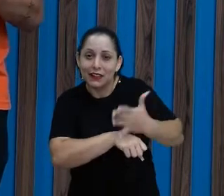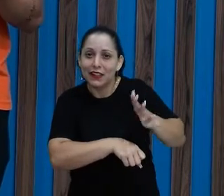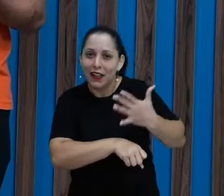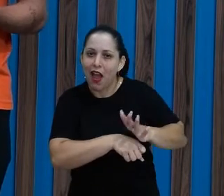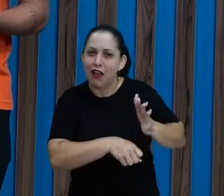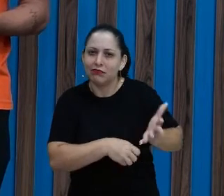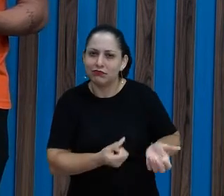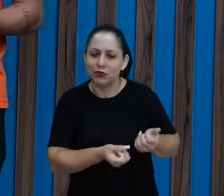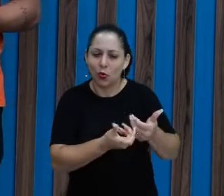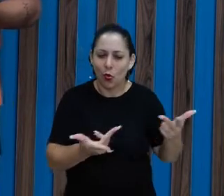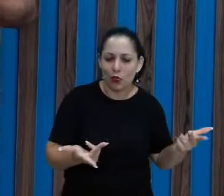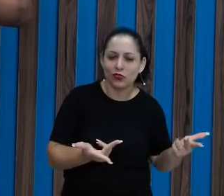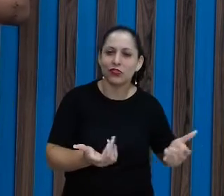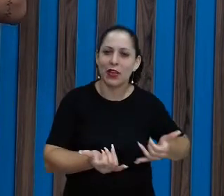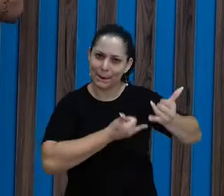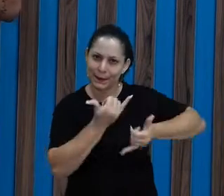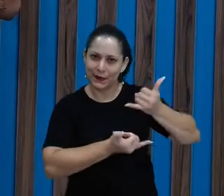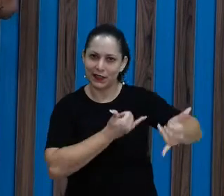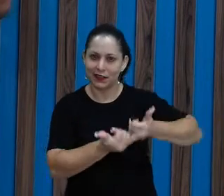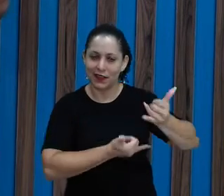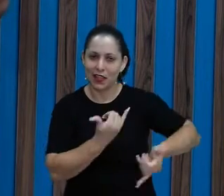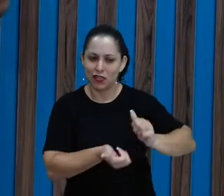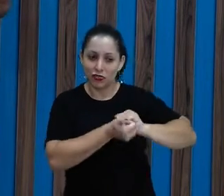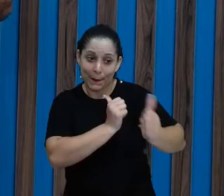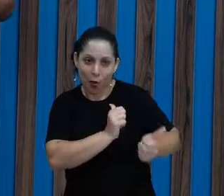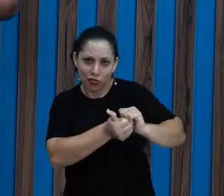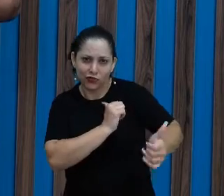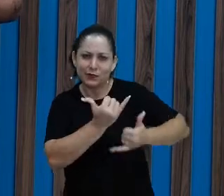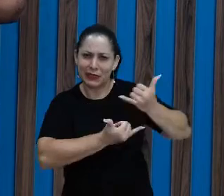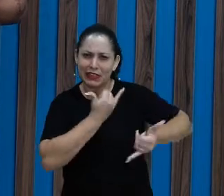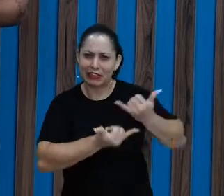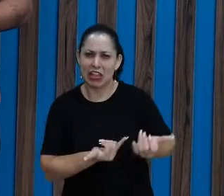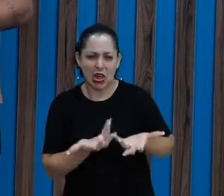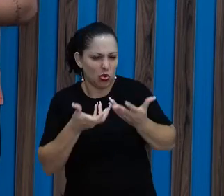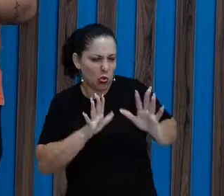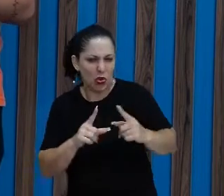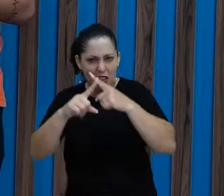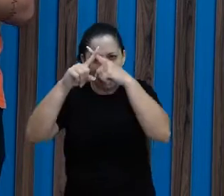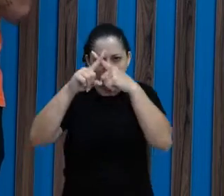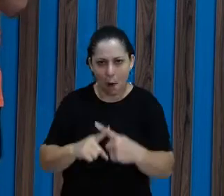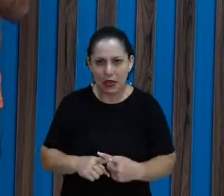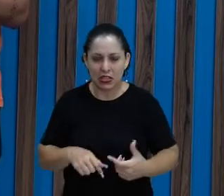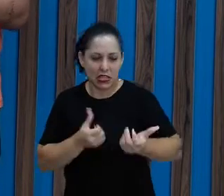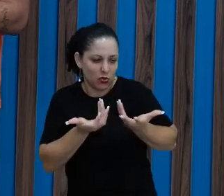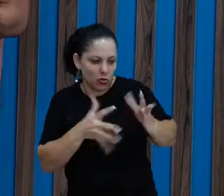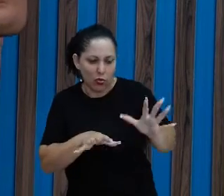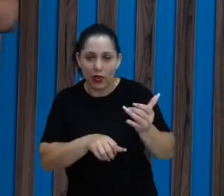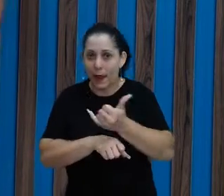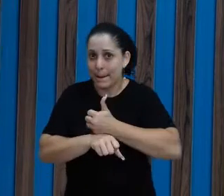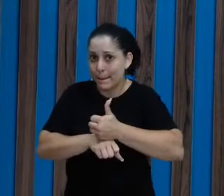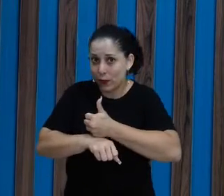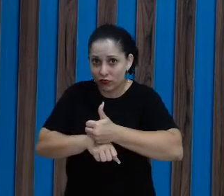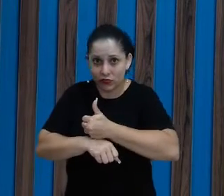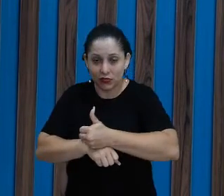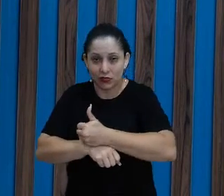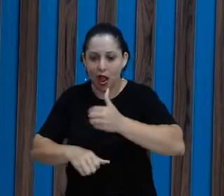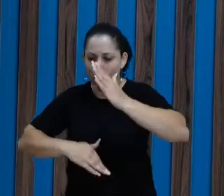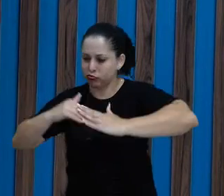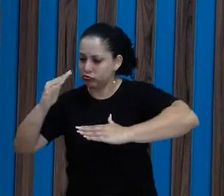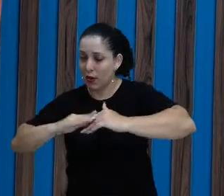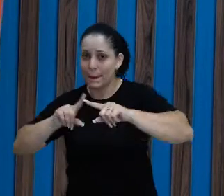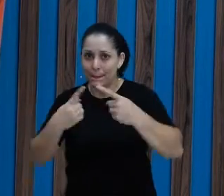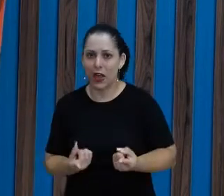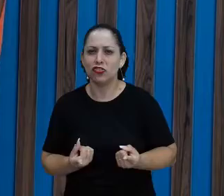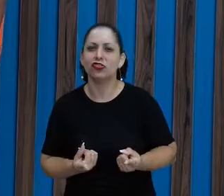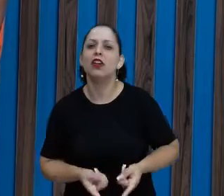atividades esportivas. Seja, mesmo que você não queira competir, é direito que você tenha essas atividades